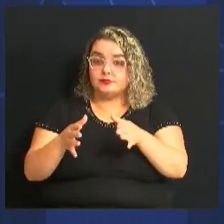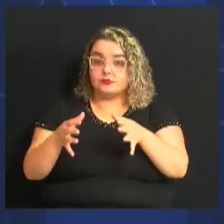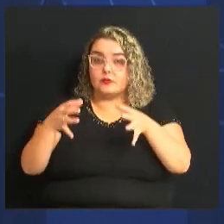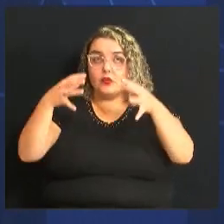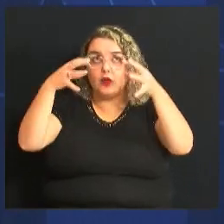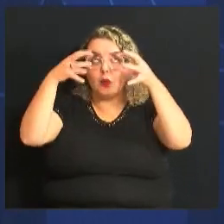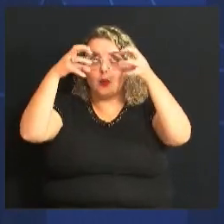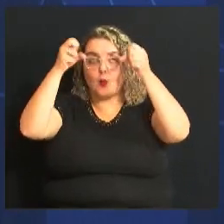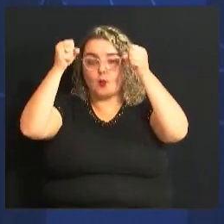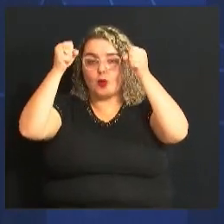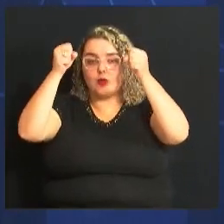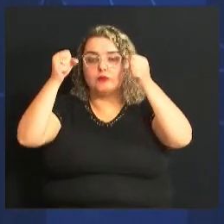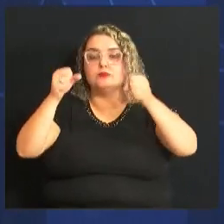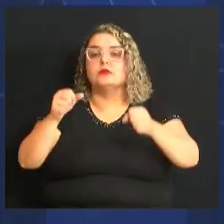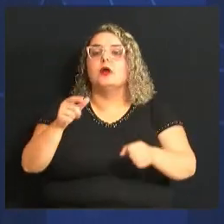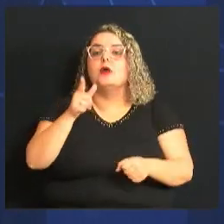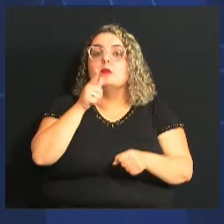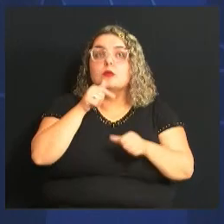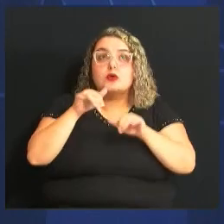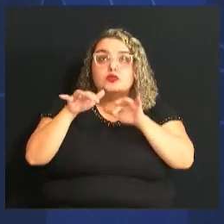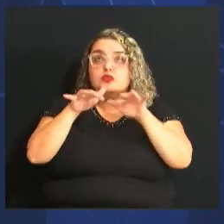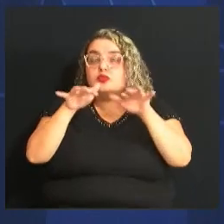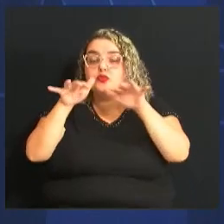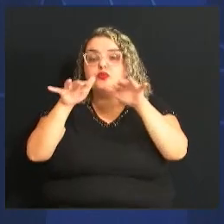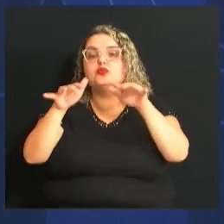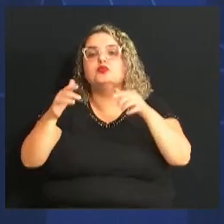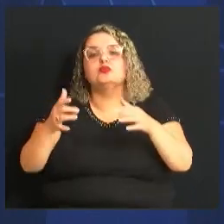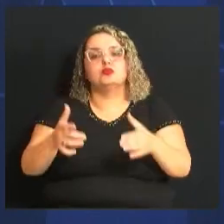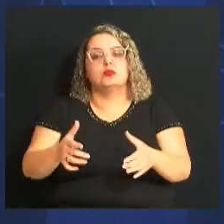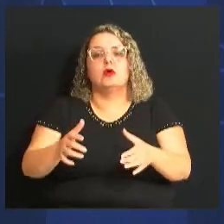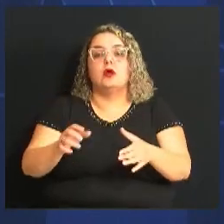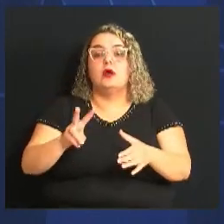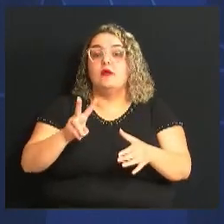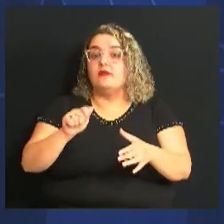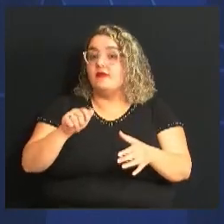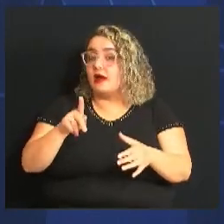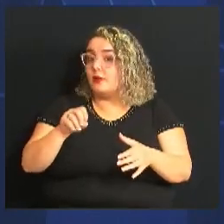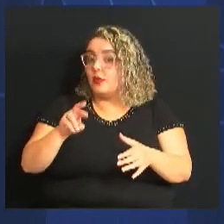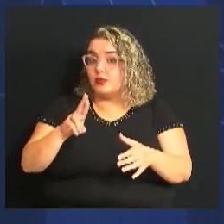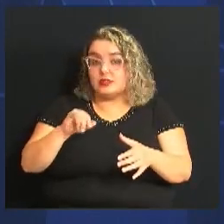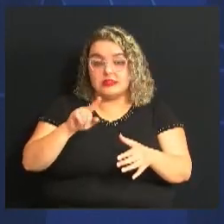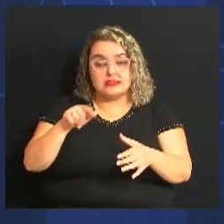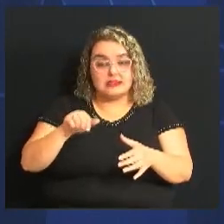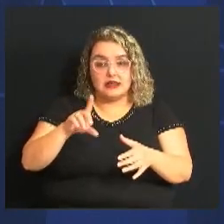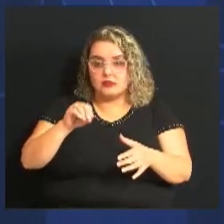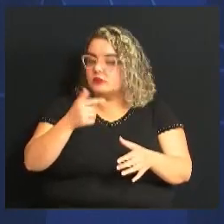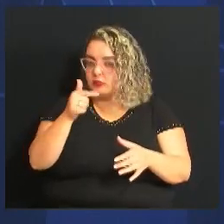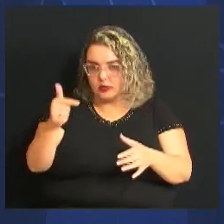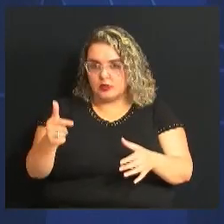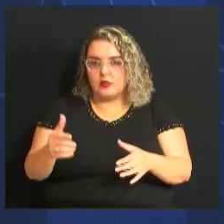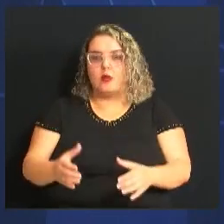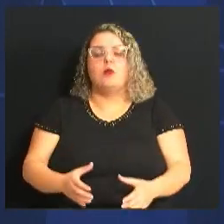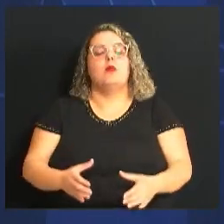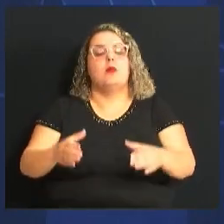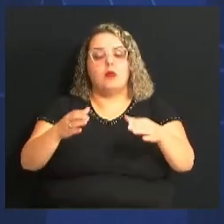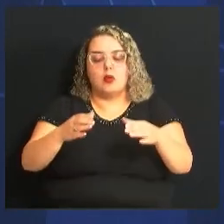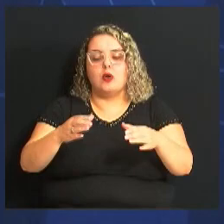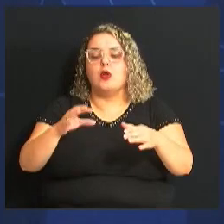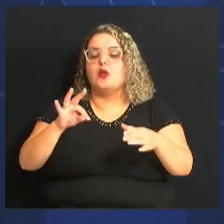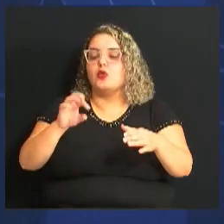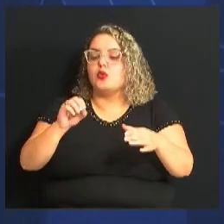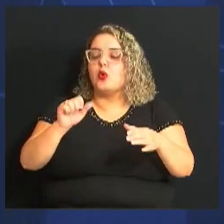estamos, umidificar o ambiente por meio de vaporizadores. Se não tiver na sua residência, pode ser toalha